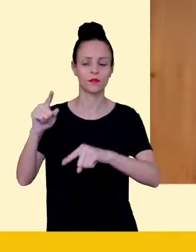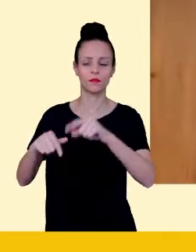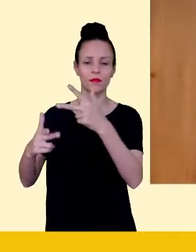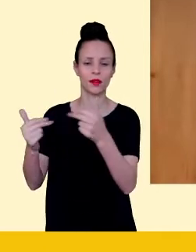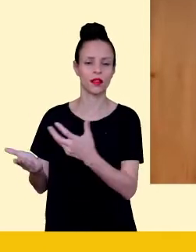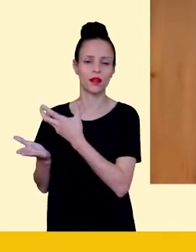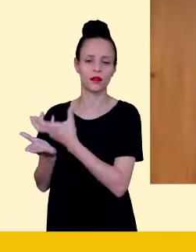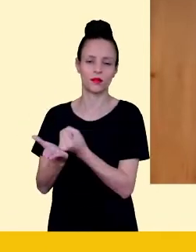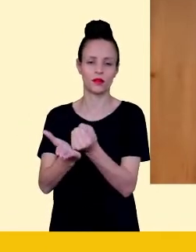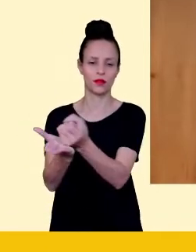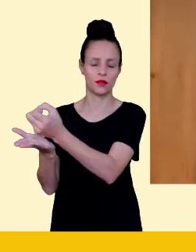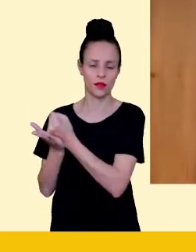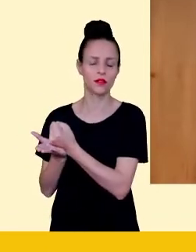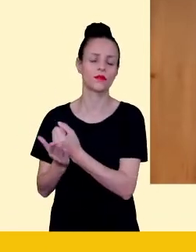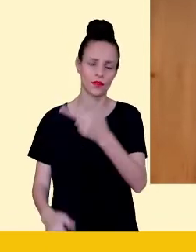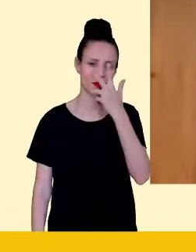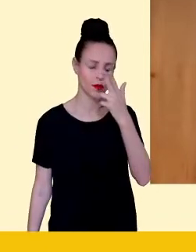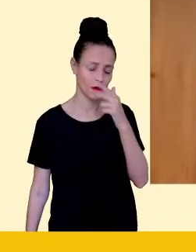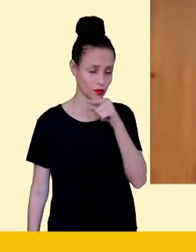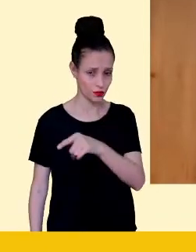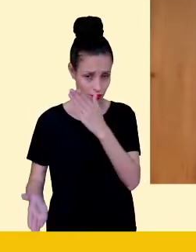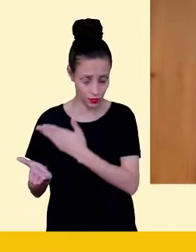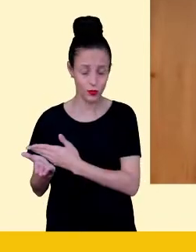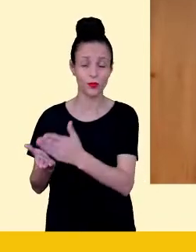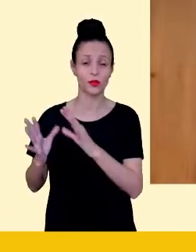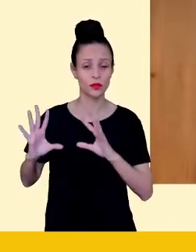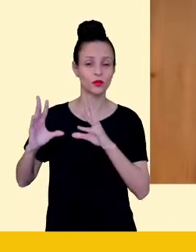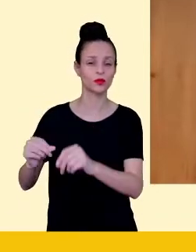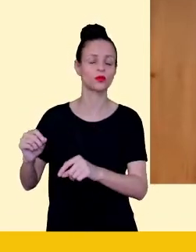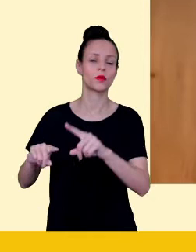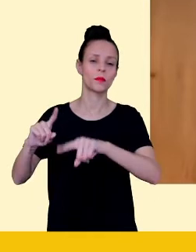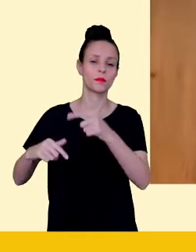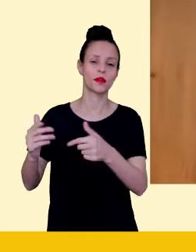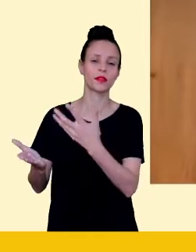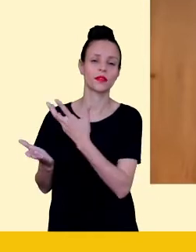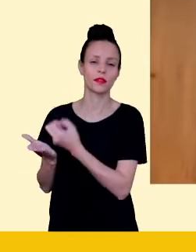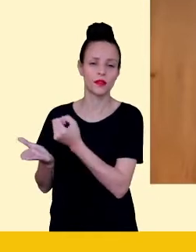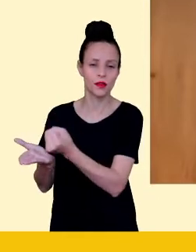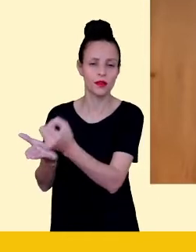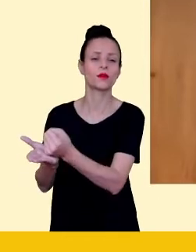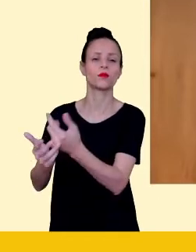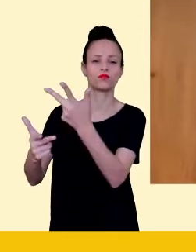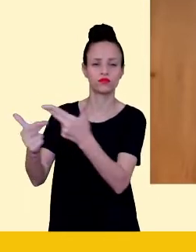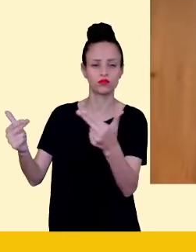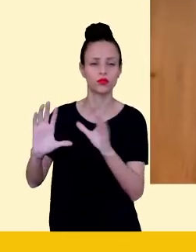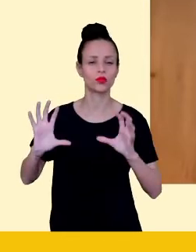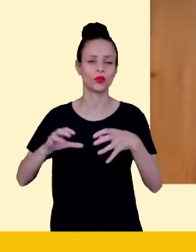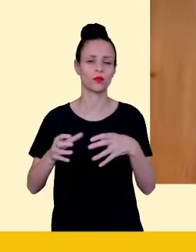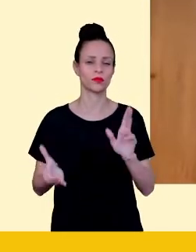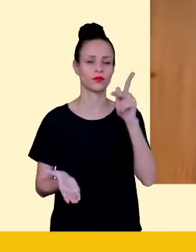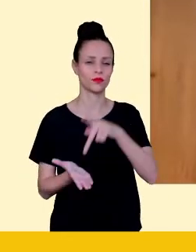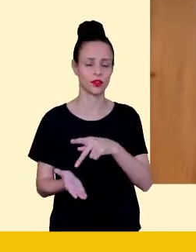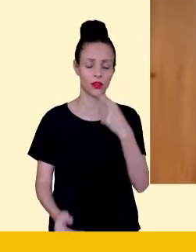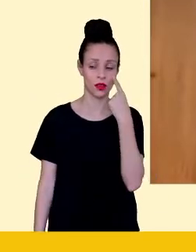que eu acho onde tudo começa, assim, né, é um material que foi encontrado pela Comissão da Verdade. Eu vi esse material